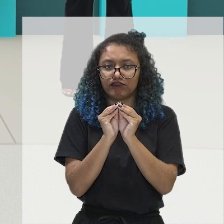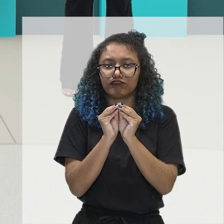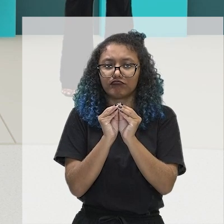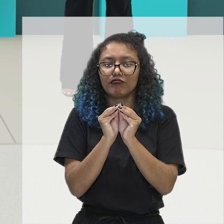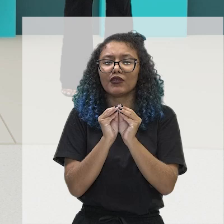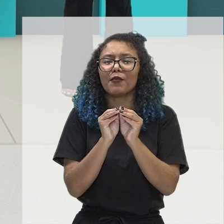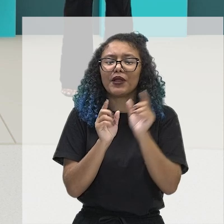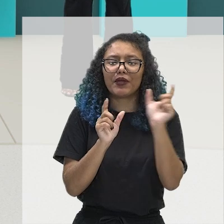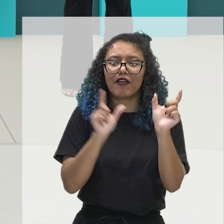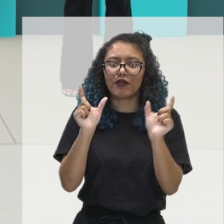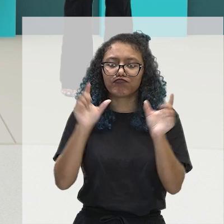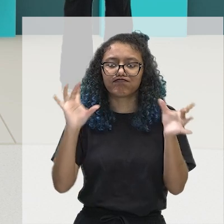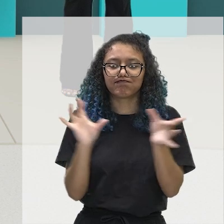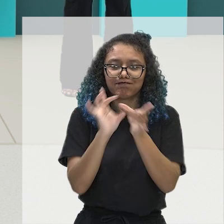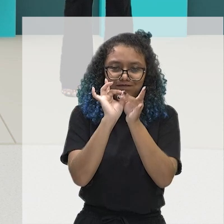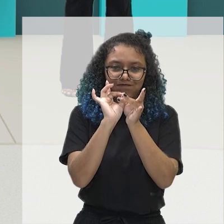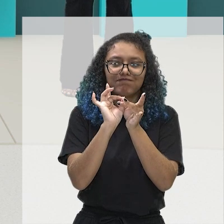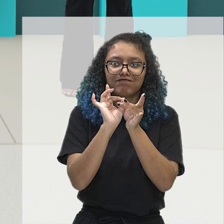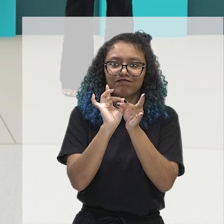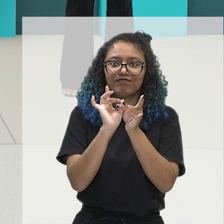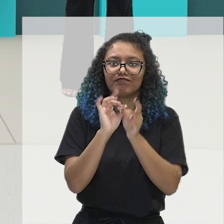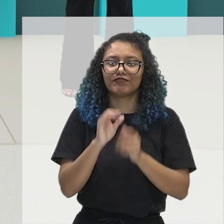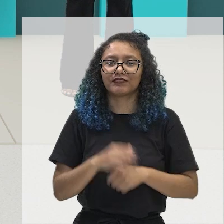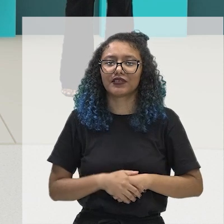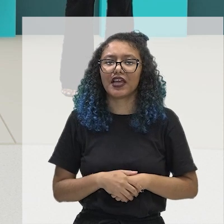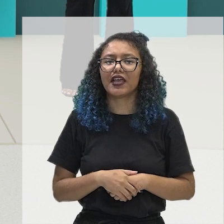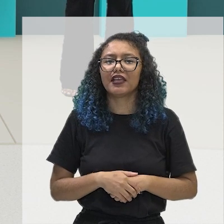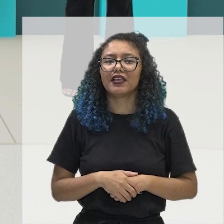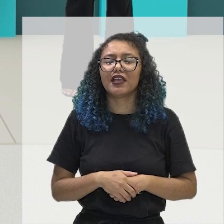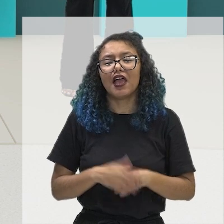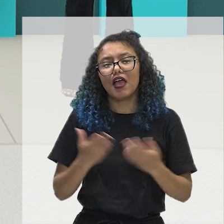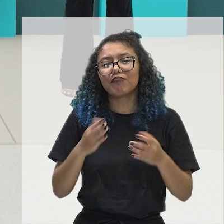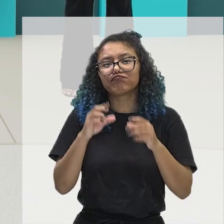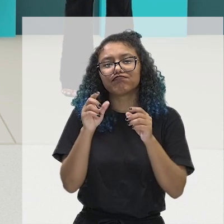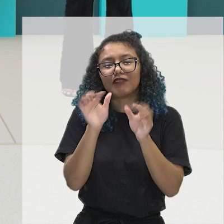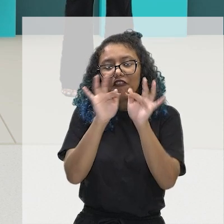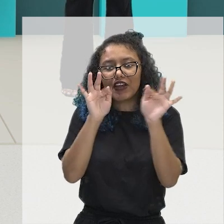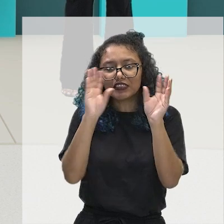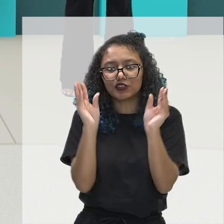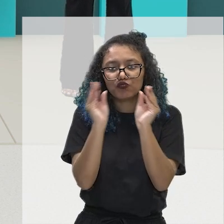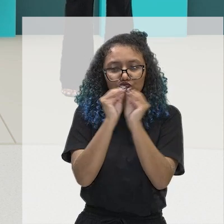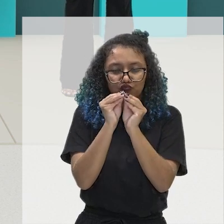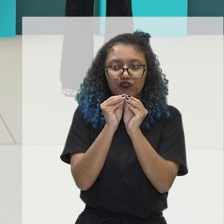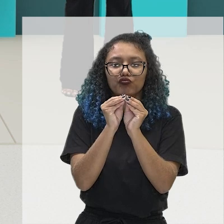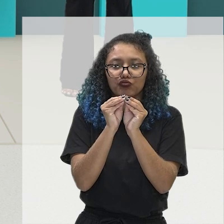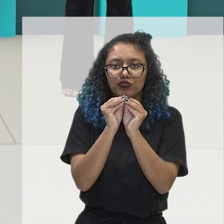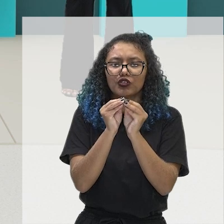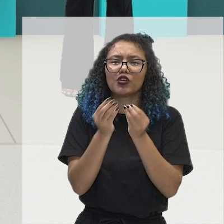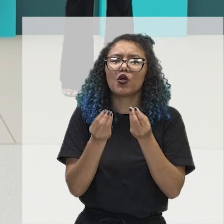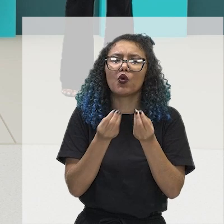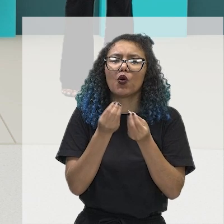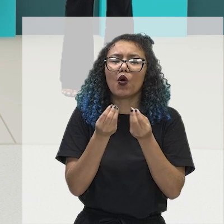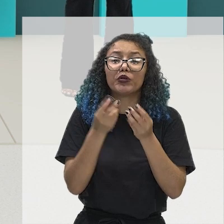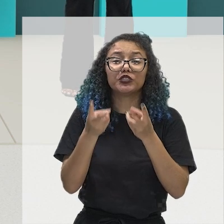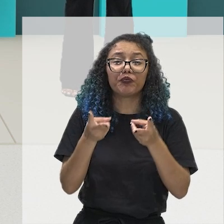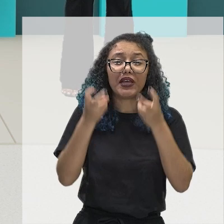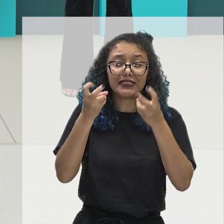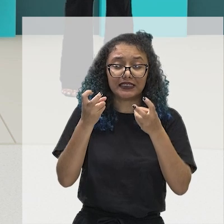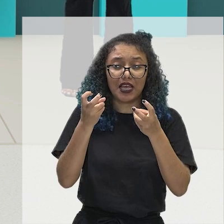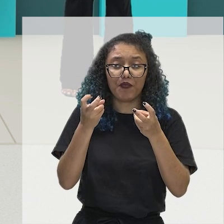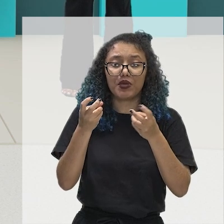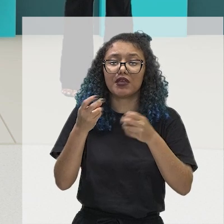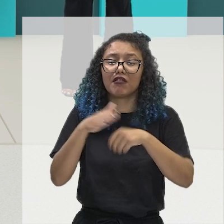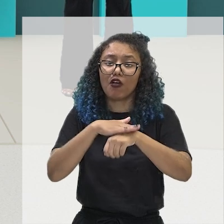junta, ela linka as palavras e aí ela fica com uma forma menor e geralmente isso acontece na fala, né?